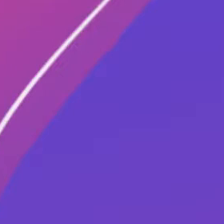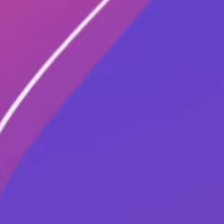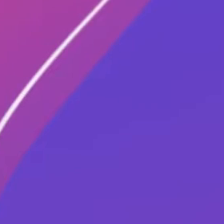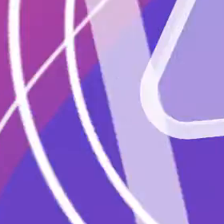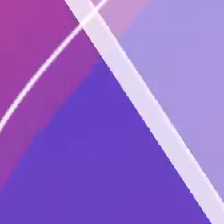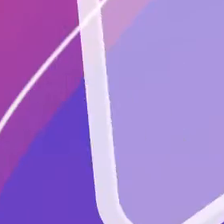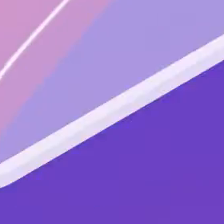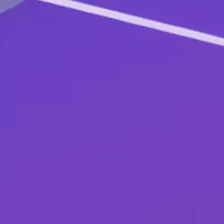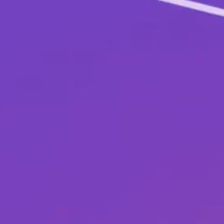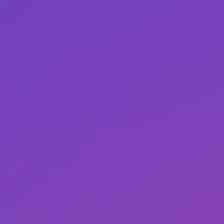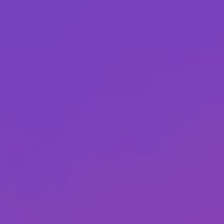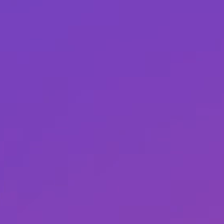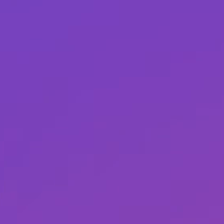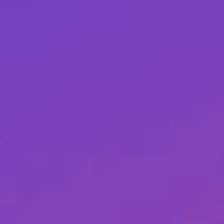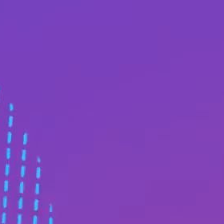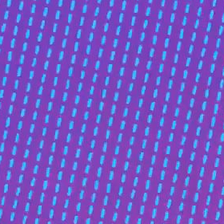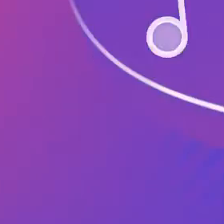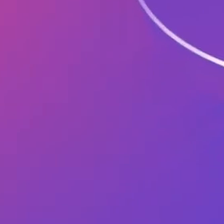fotovoltaicos na